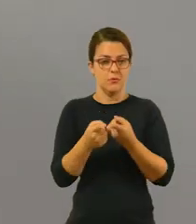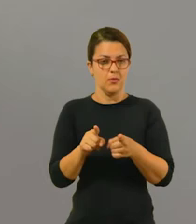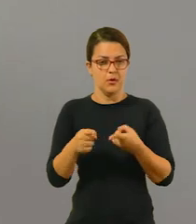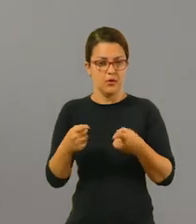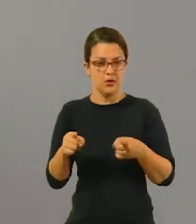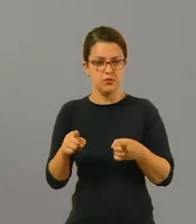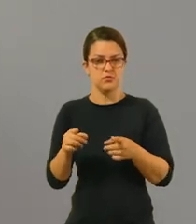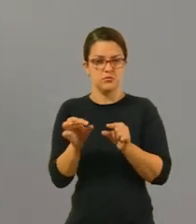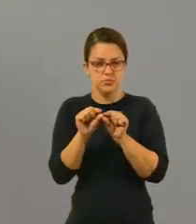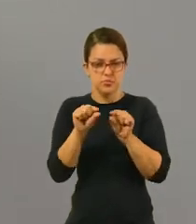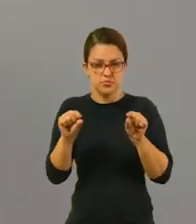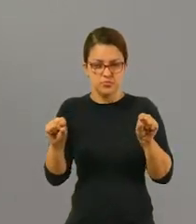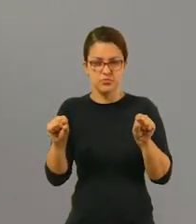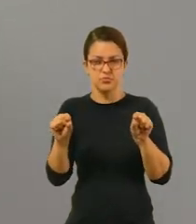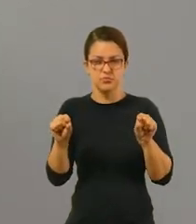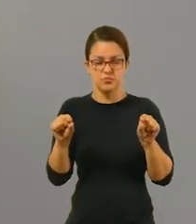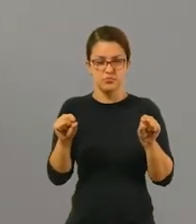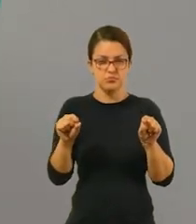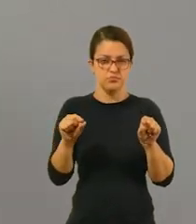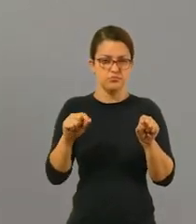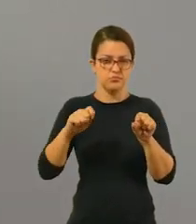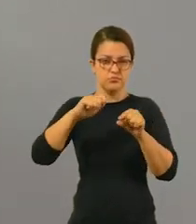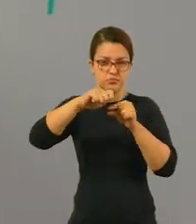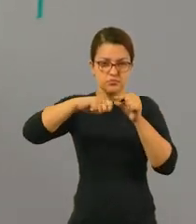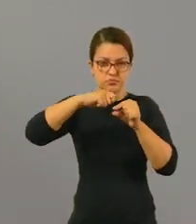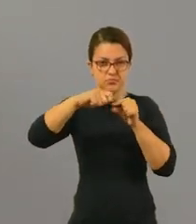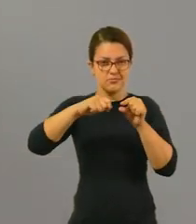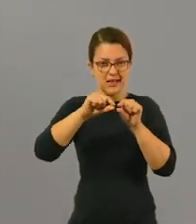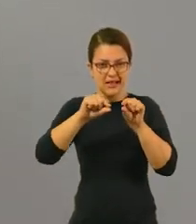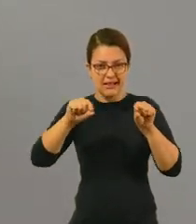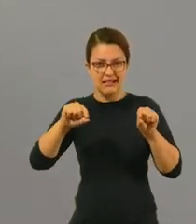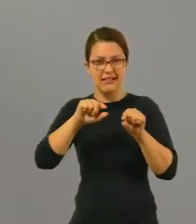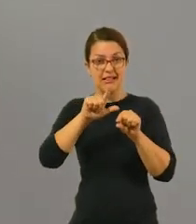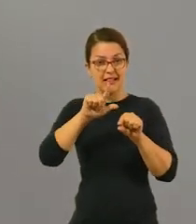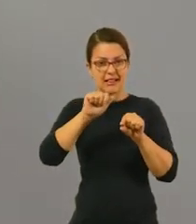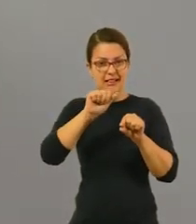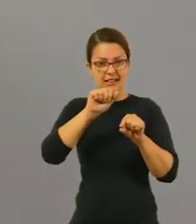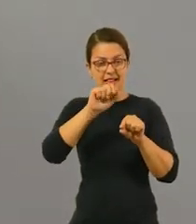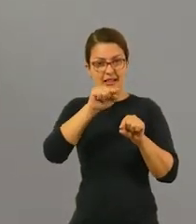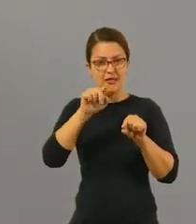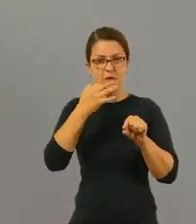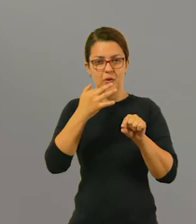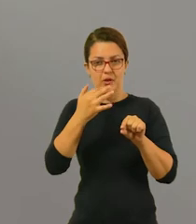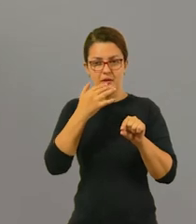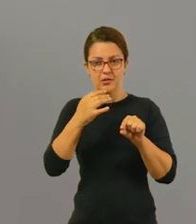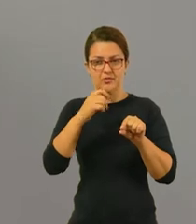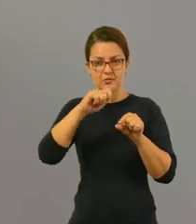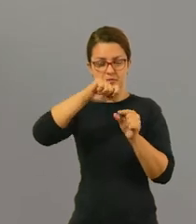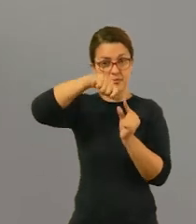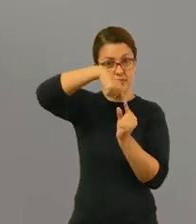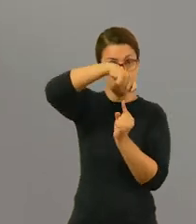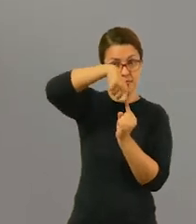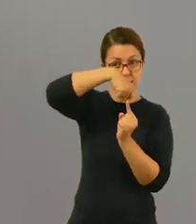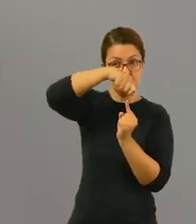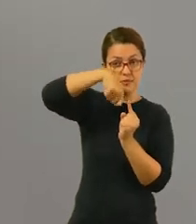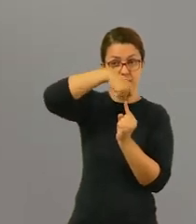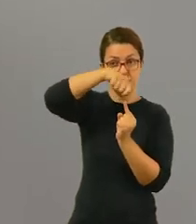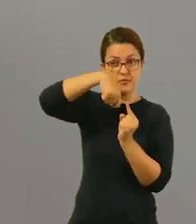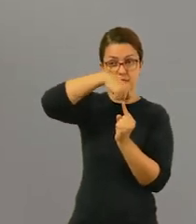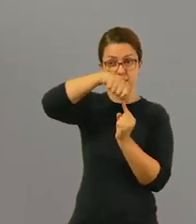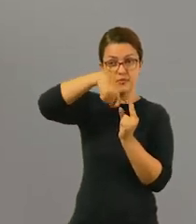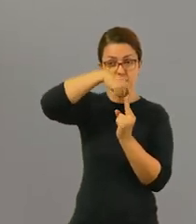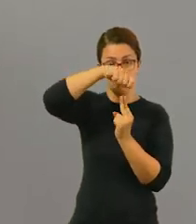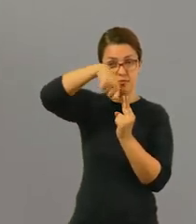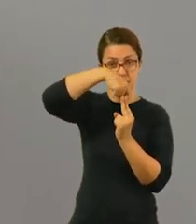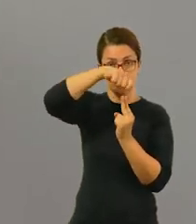pegar uma lã colorida, no caso, tá? Vou pegar esse verde, vou amarrar